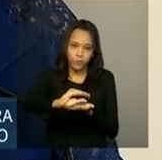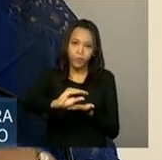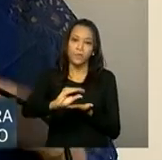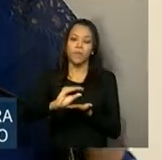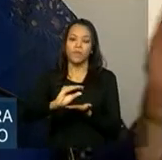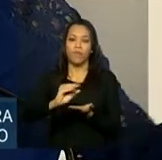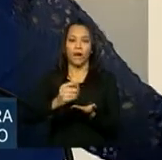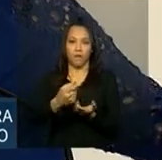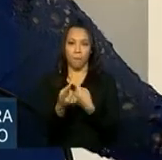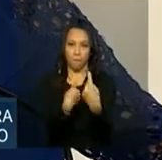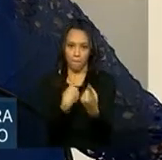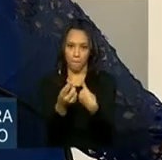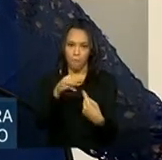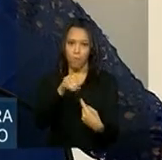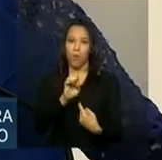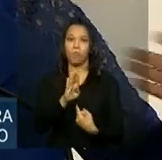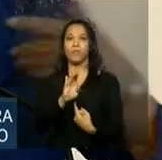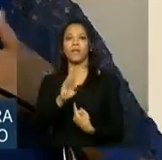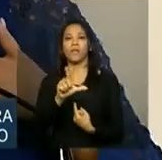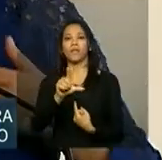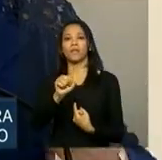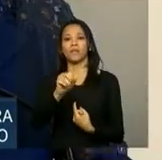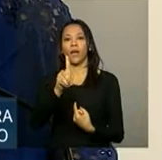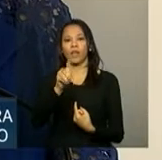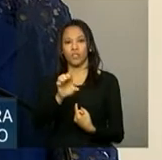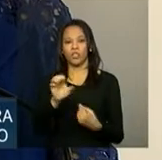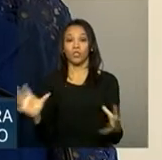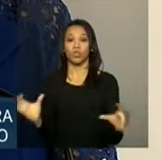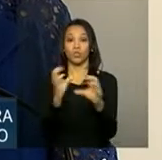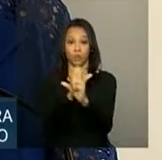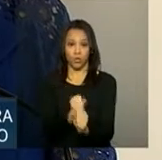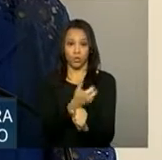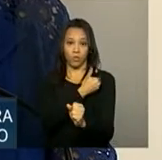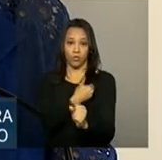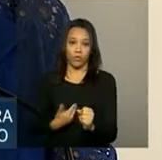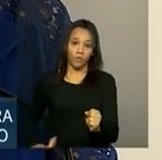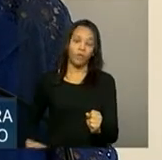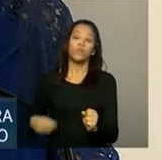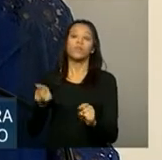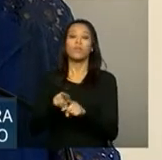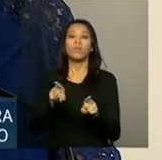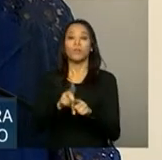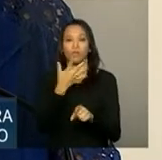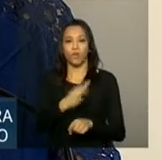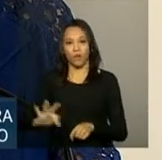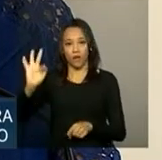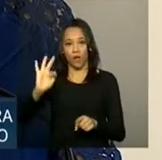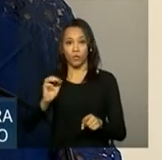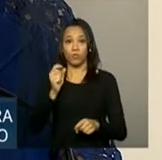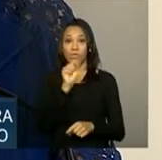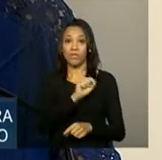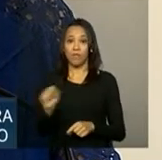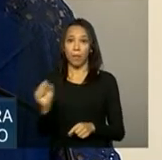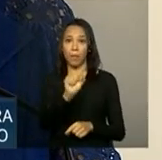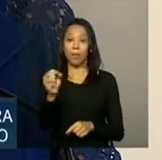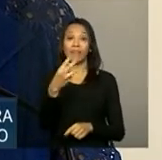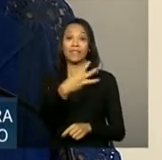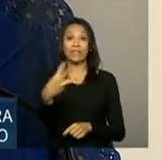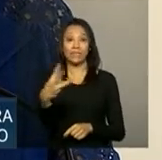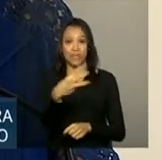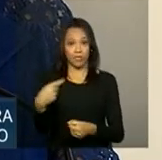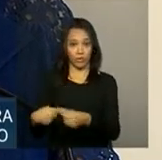Total somando os recursos do estado e os da União nos 33 municípios Paulistas